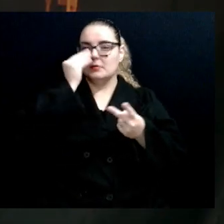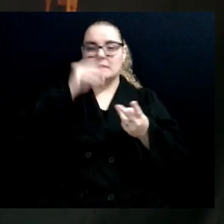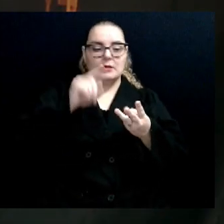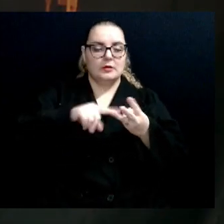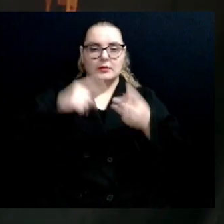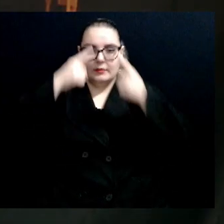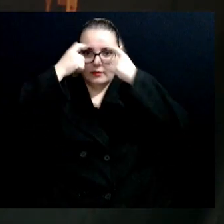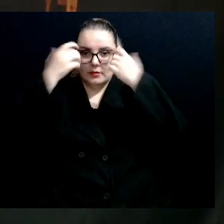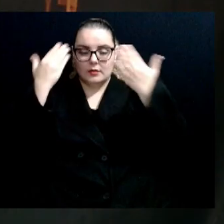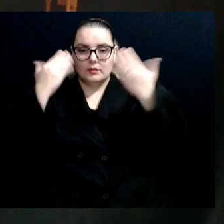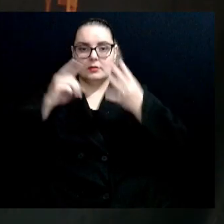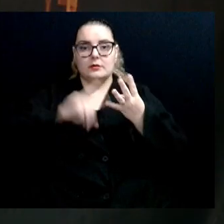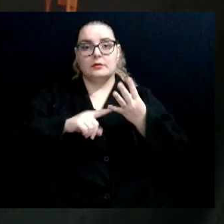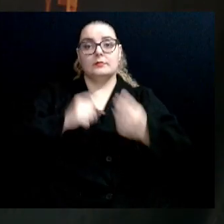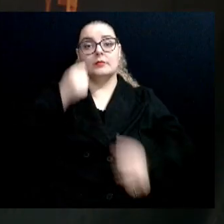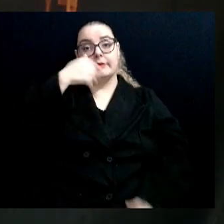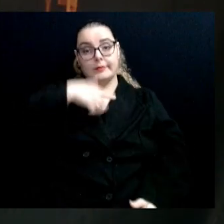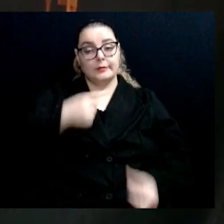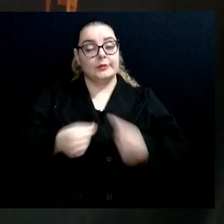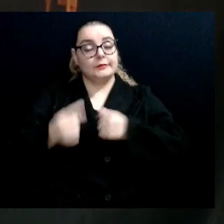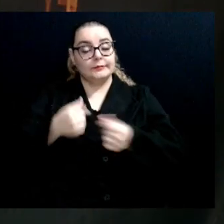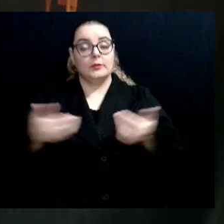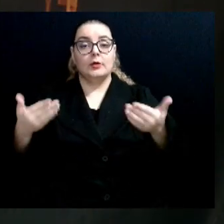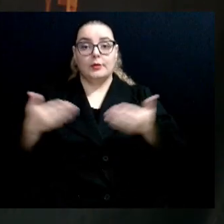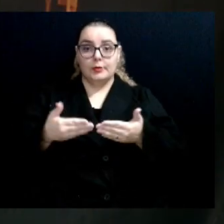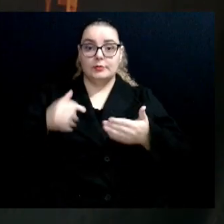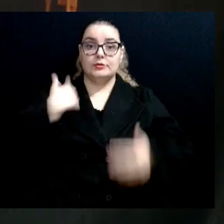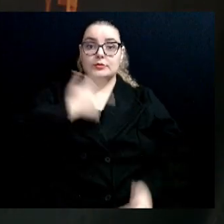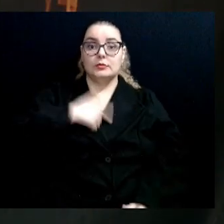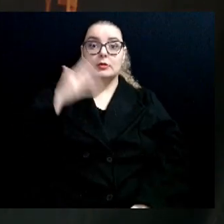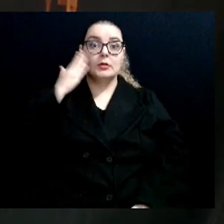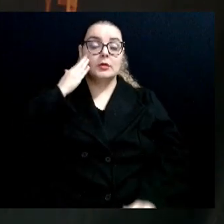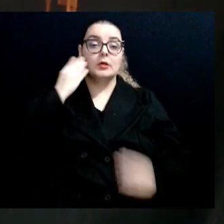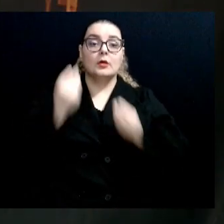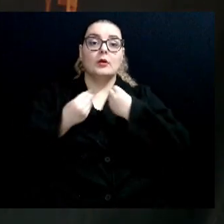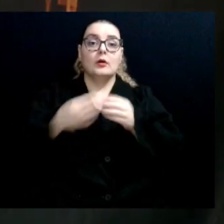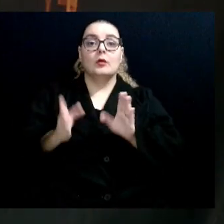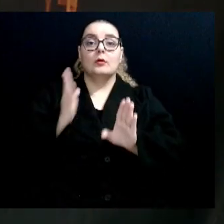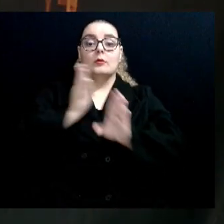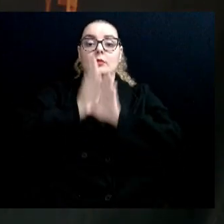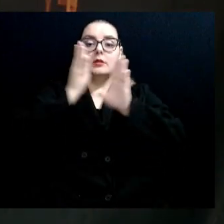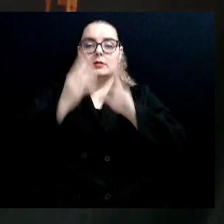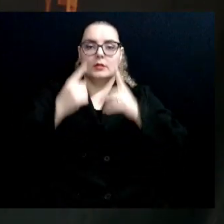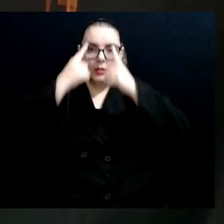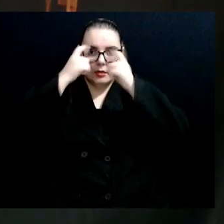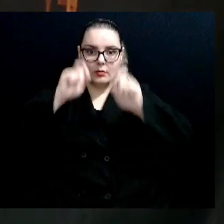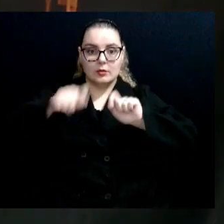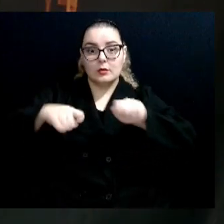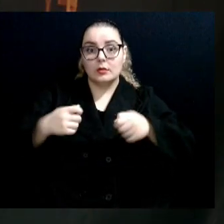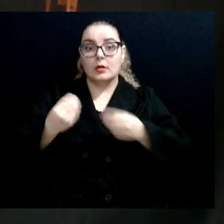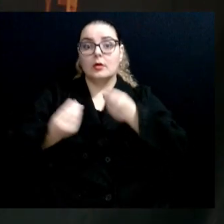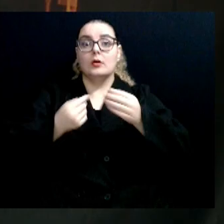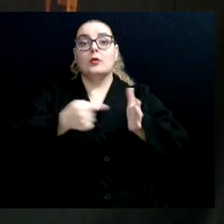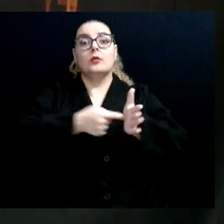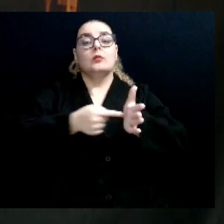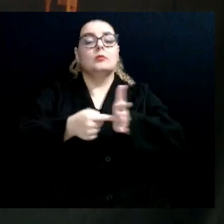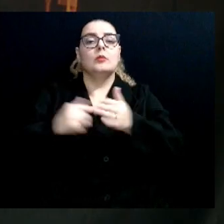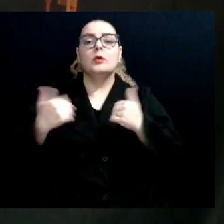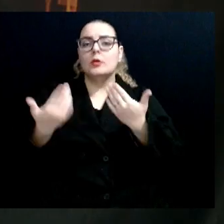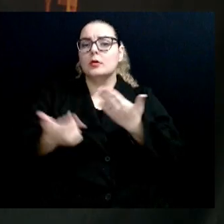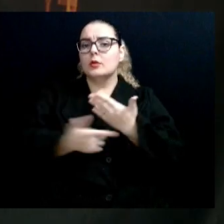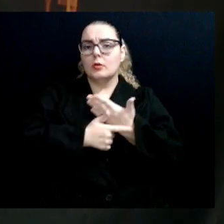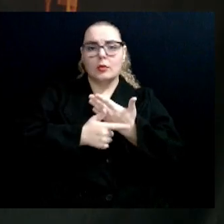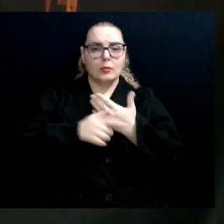abuso financeiro. Hoje nós vamos entender como identificar os sinais de violência, como denunciar e qual o papel da família e